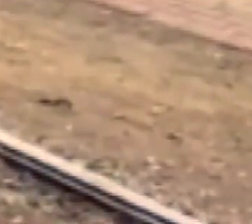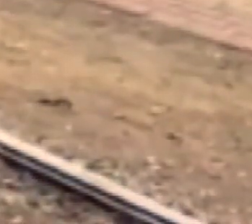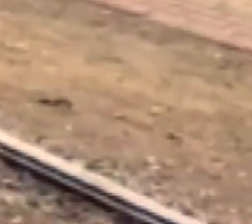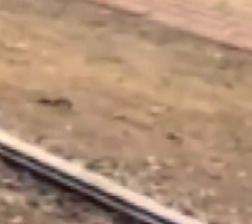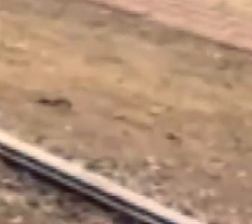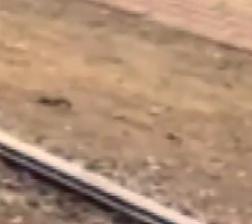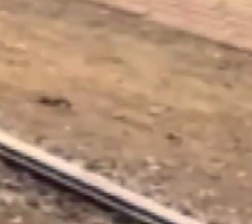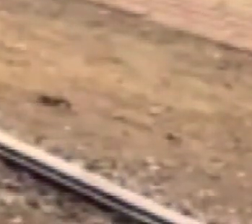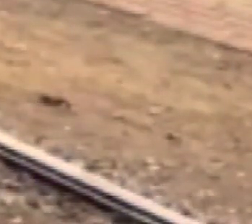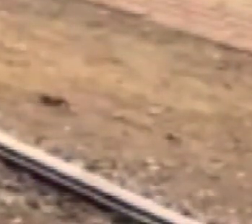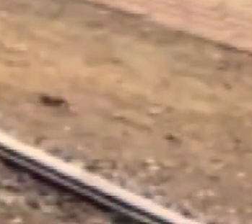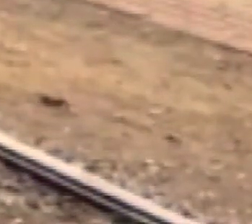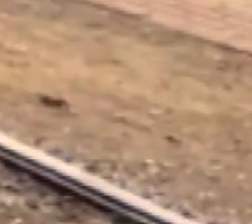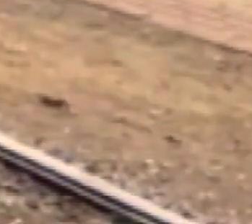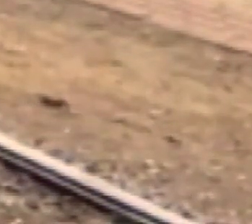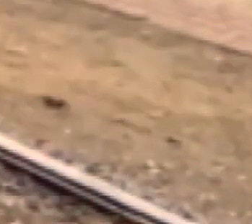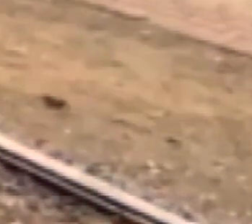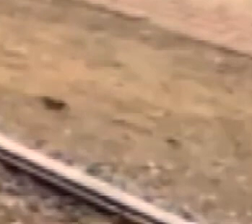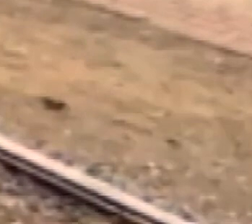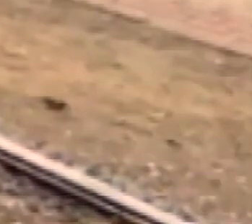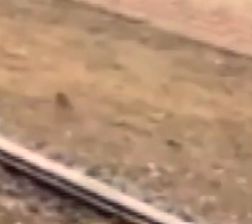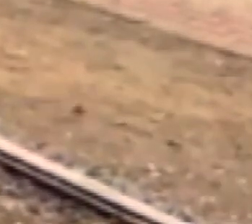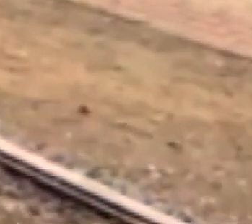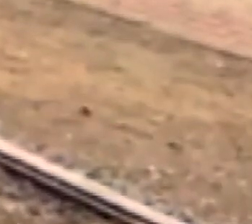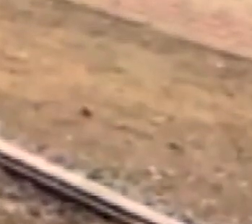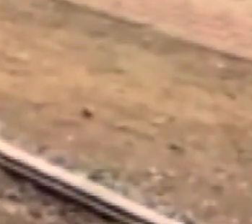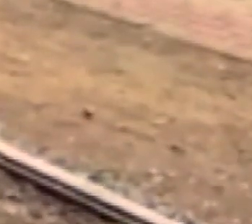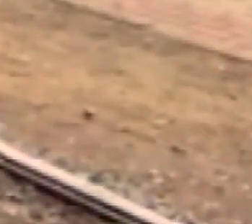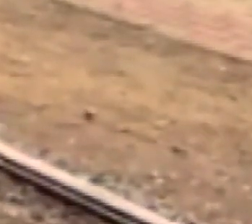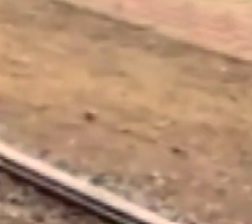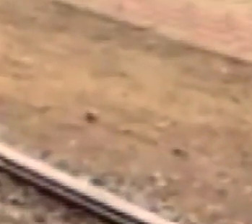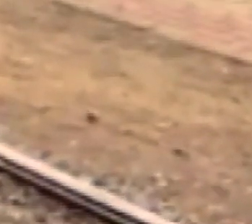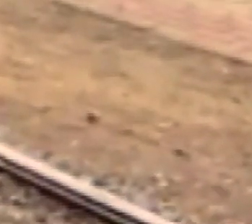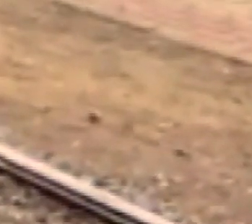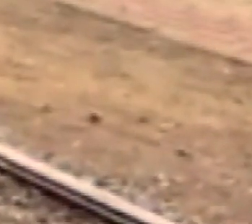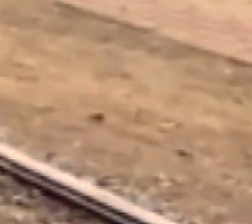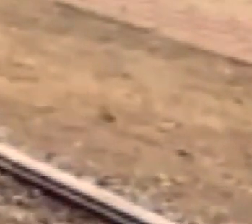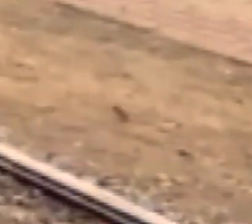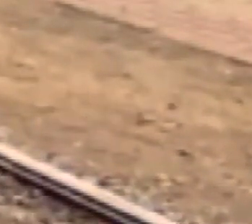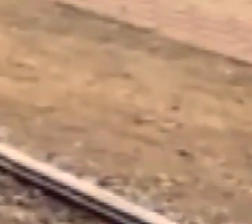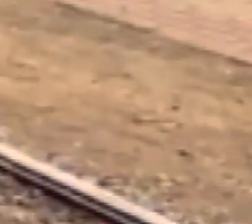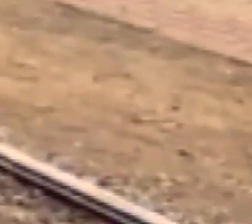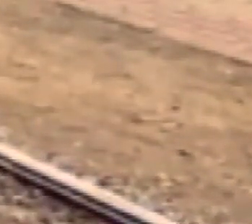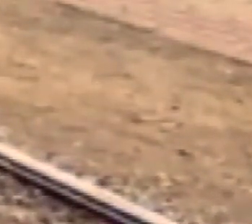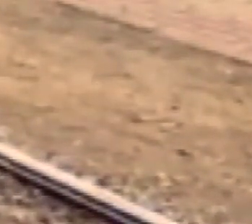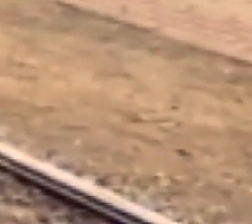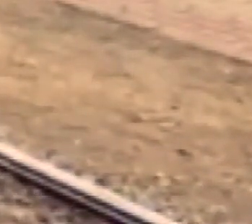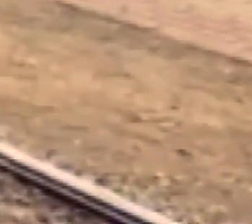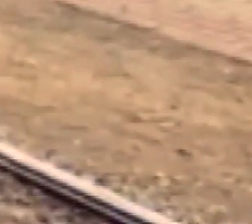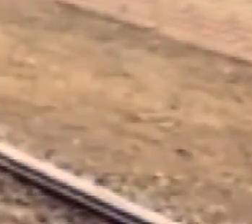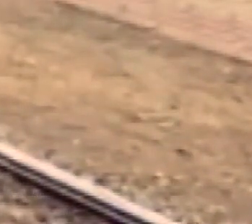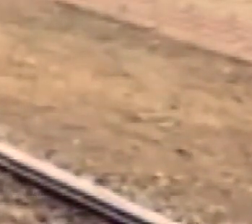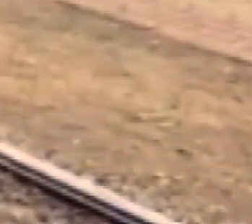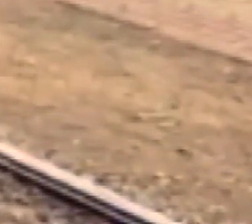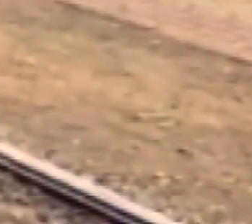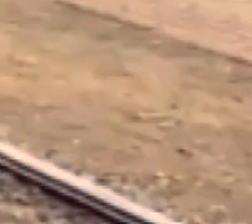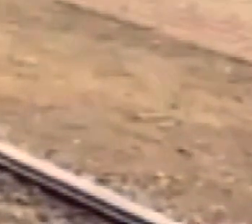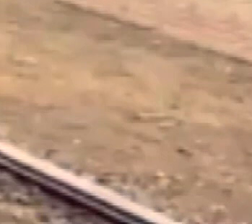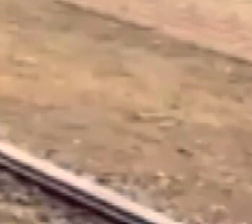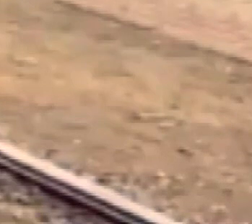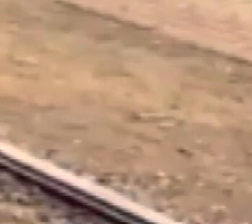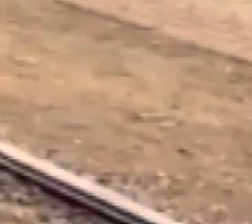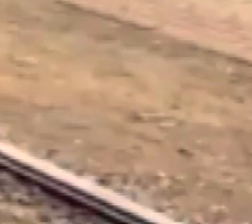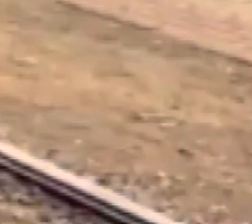convidá-los para virem aqui, na Lagoa do Taquaral. Todos conhecem e sabem onde